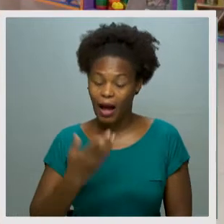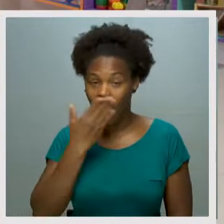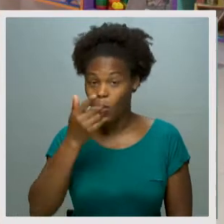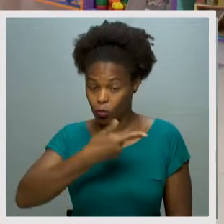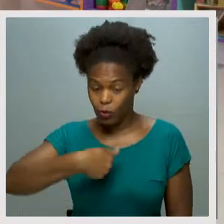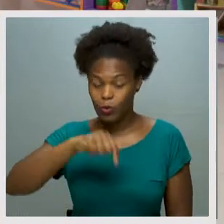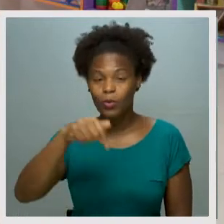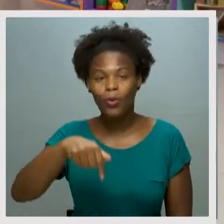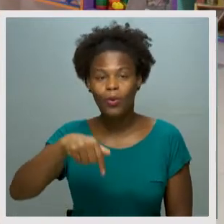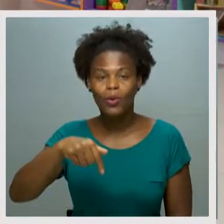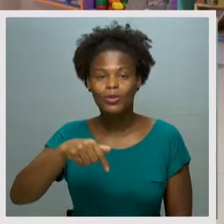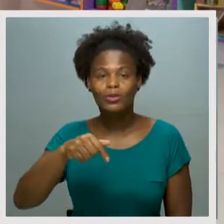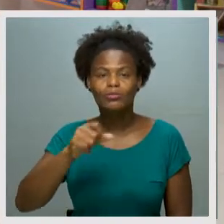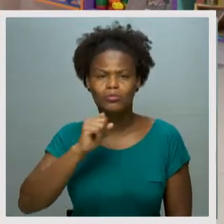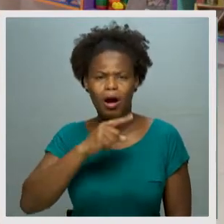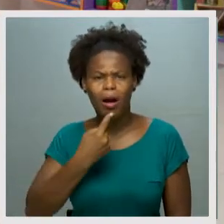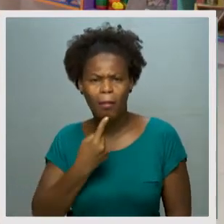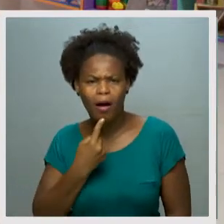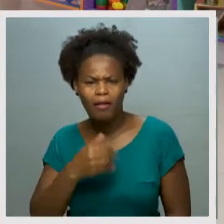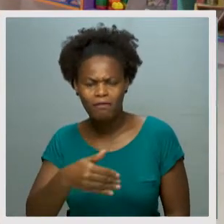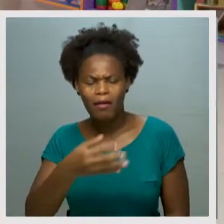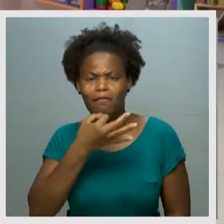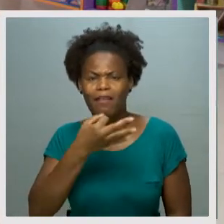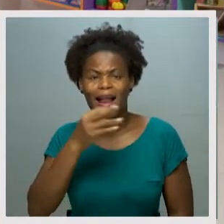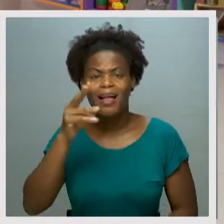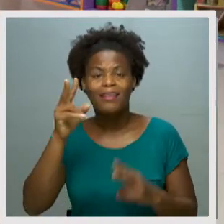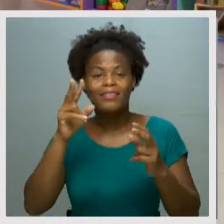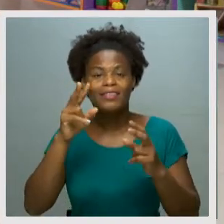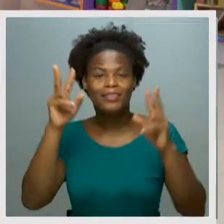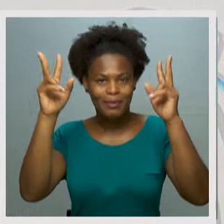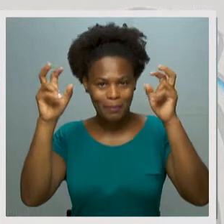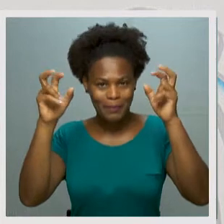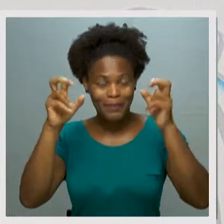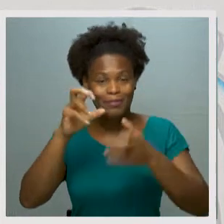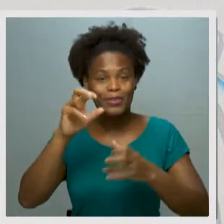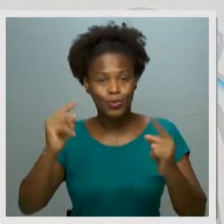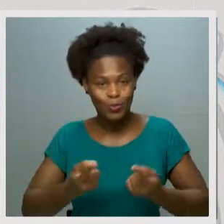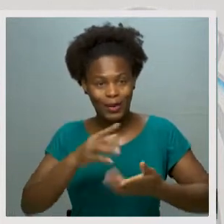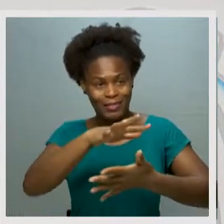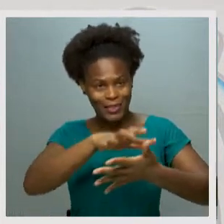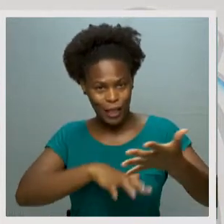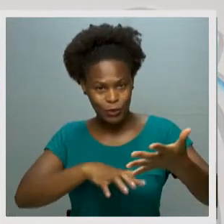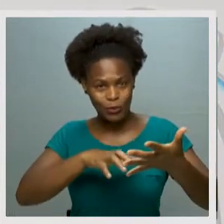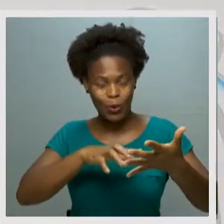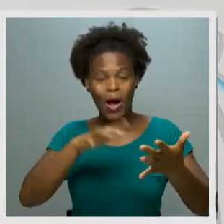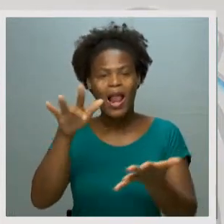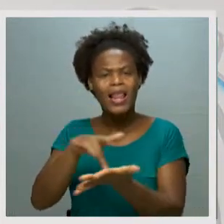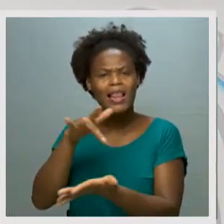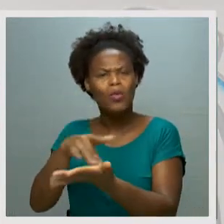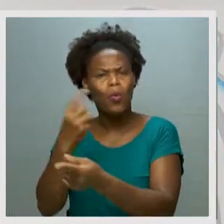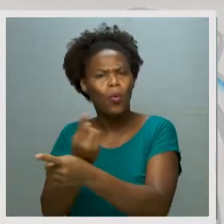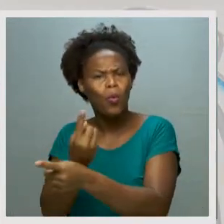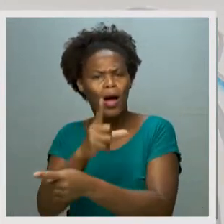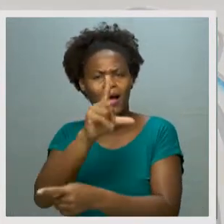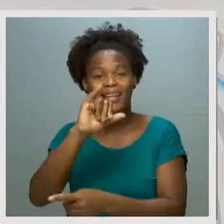Para a nossa aula de hoje, como podem perceber, vamos falar de textos literários e de textos não literários.